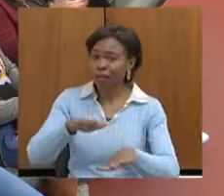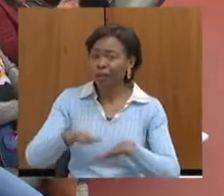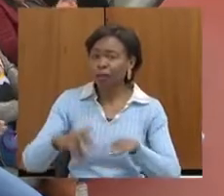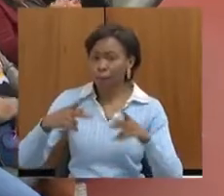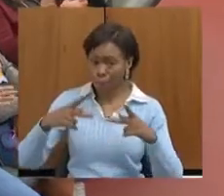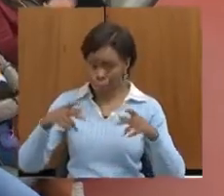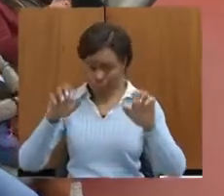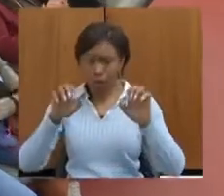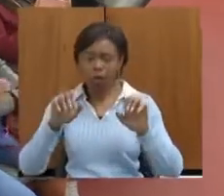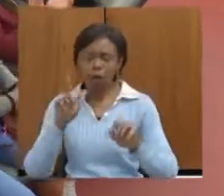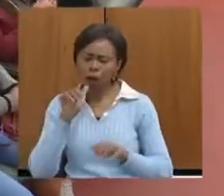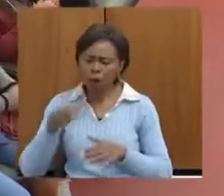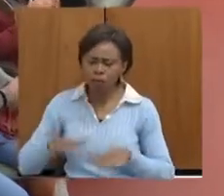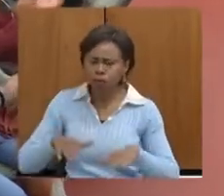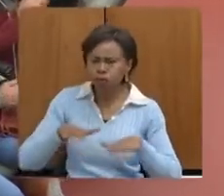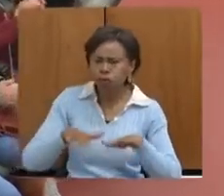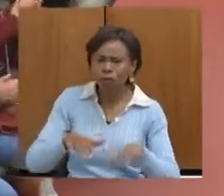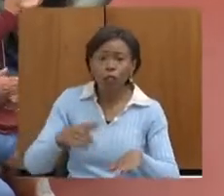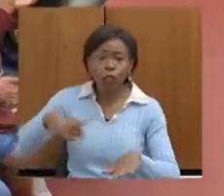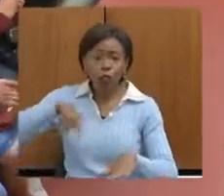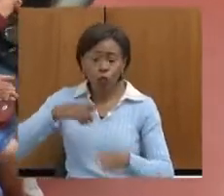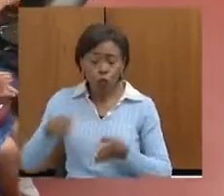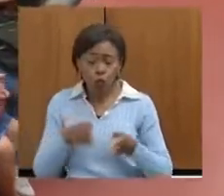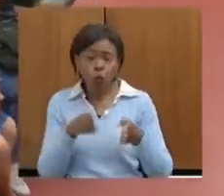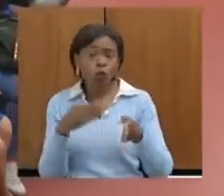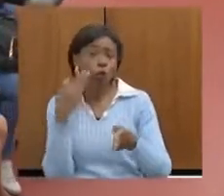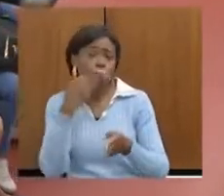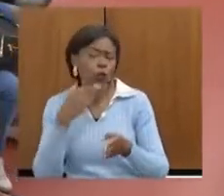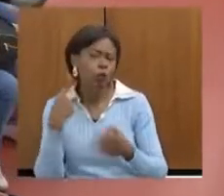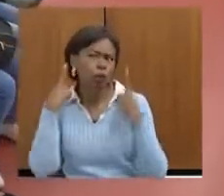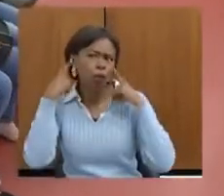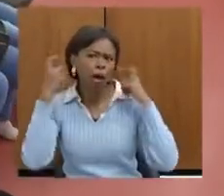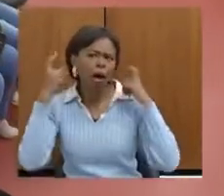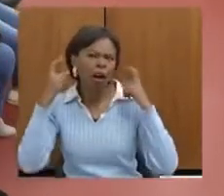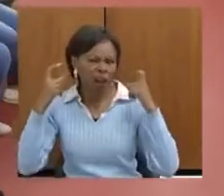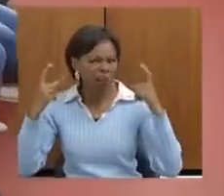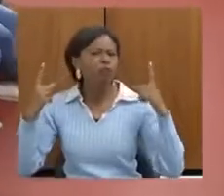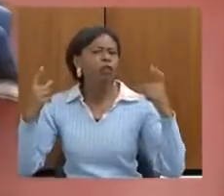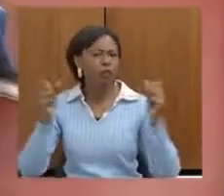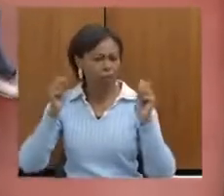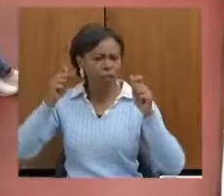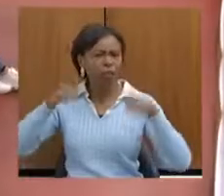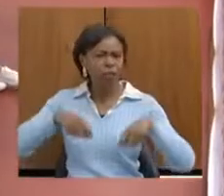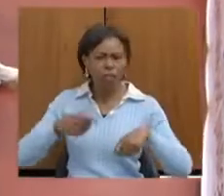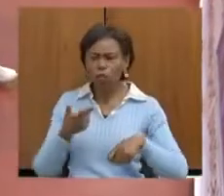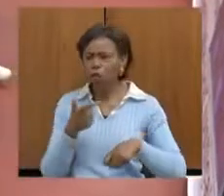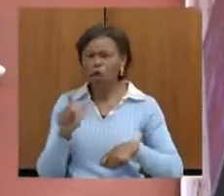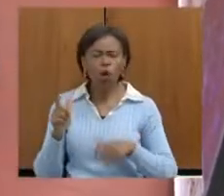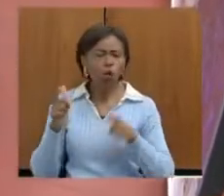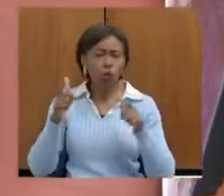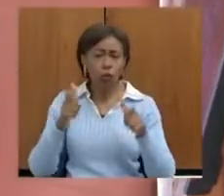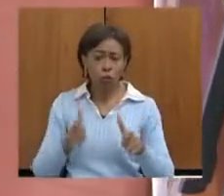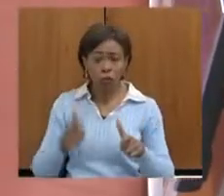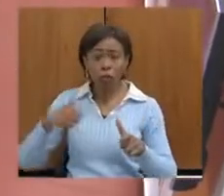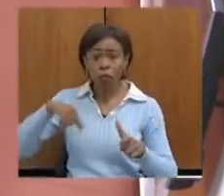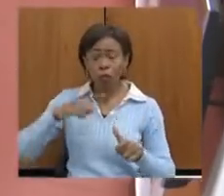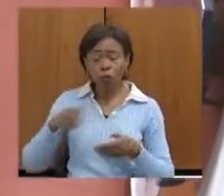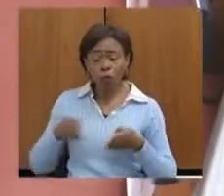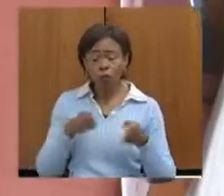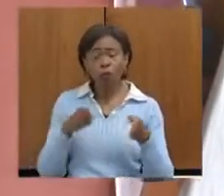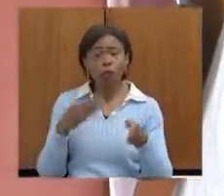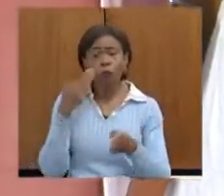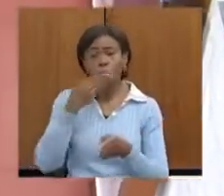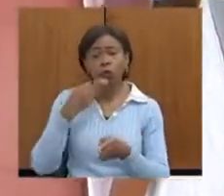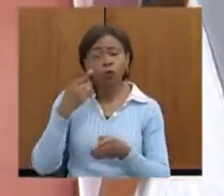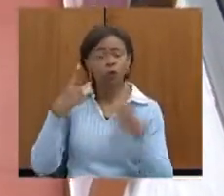6 viemos do Rio Doce fazer barulho em terra alheia viemos do Rio Doce